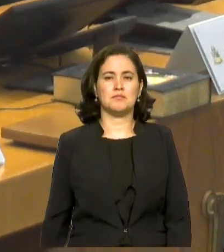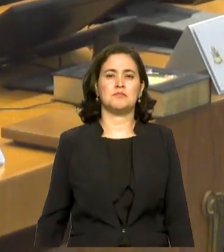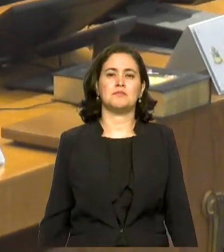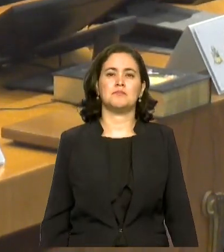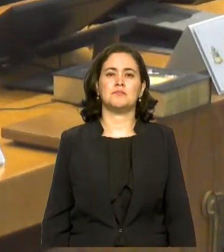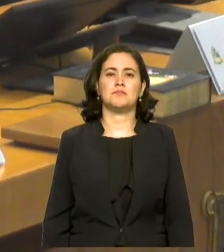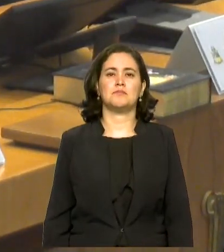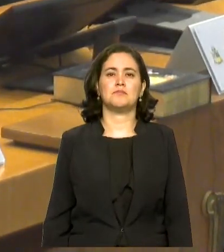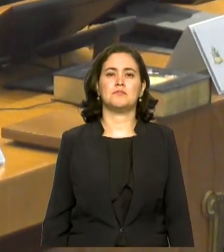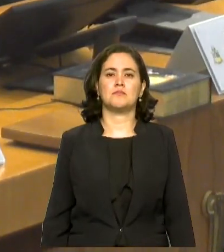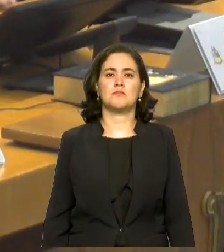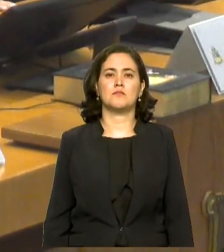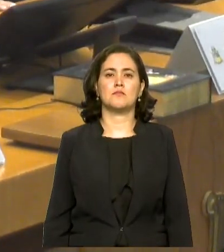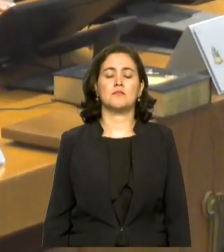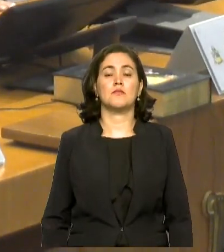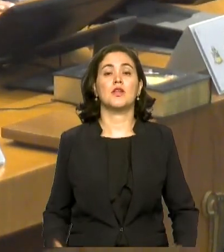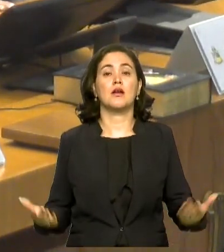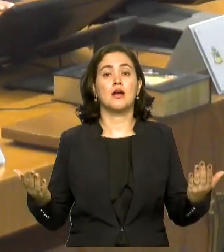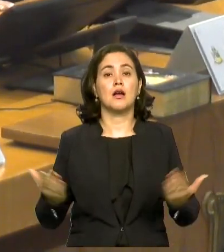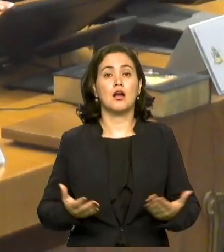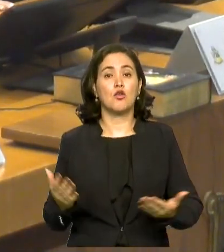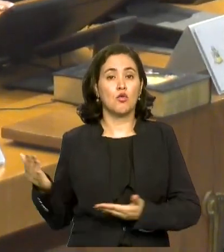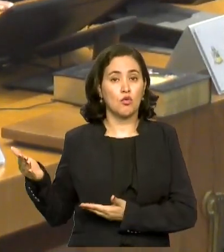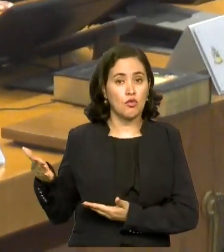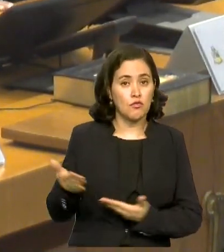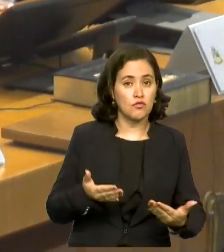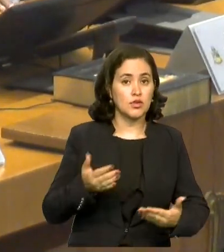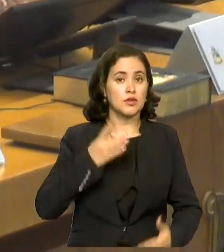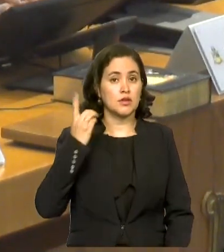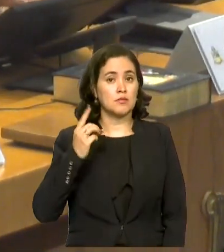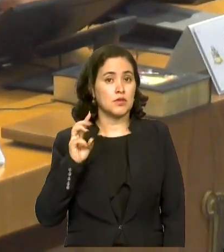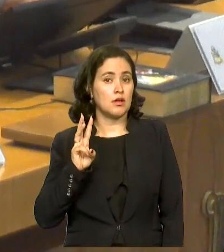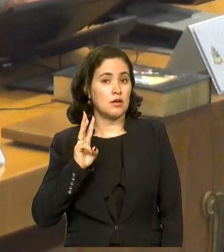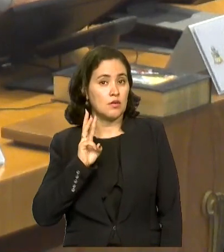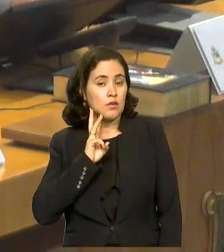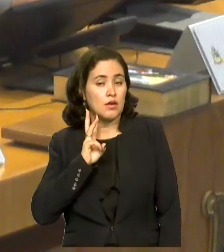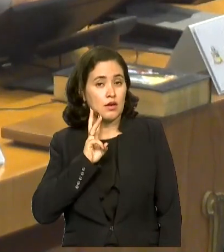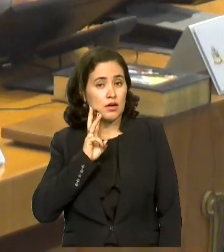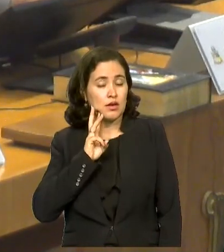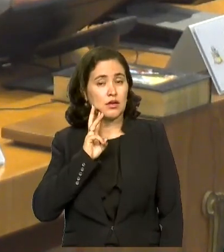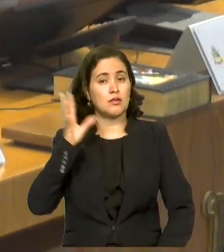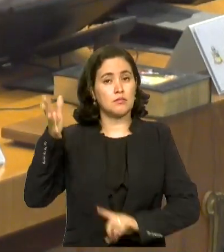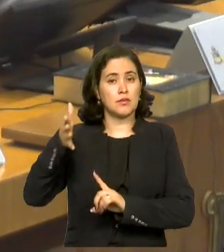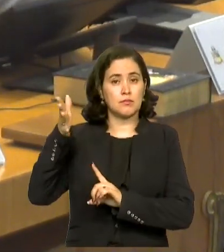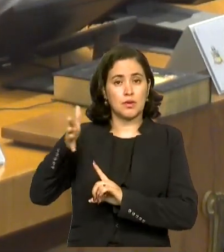Conceda a palavra ao deputado Wellington do Curso por 5 minutos, sem direito à parte.